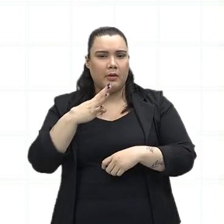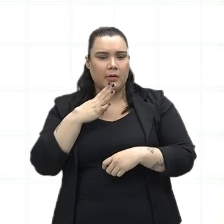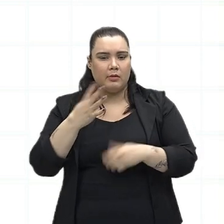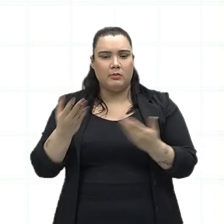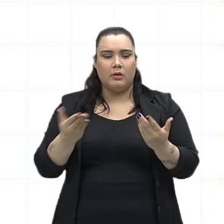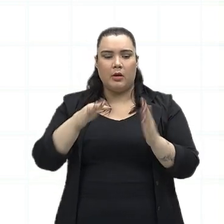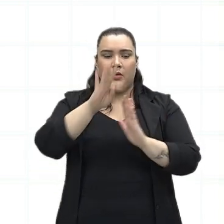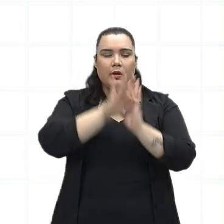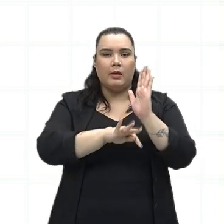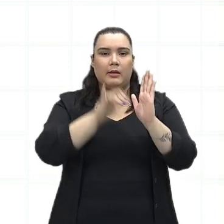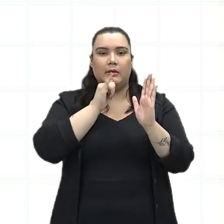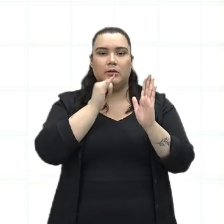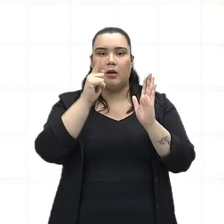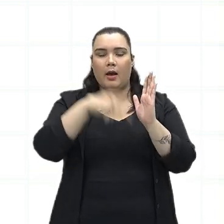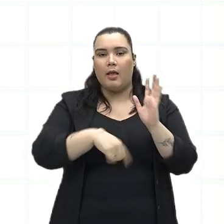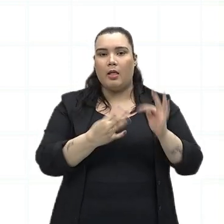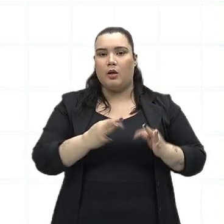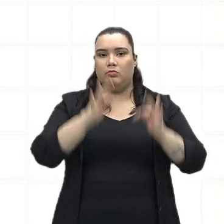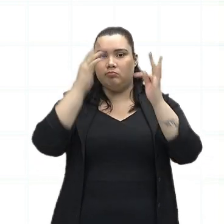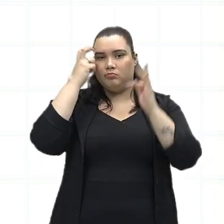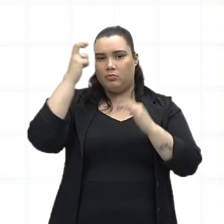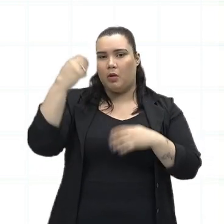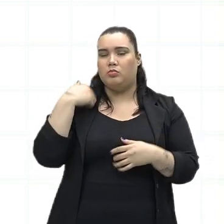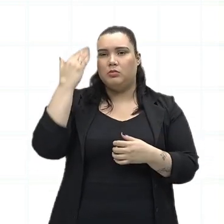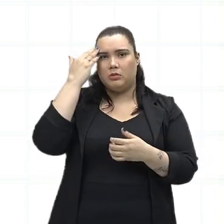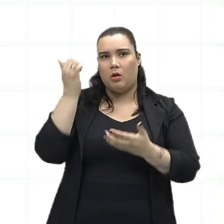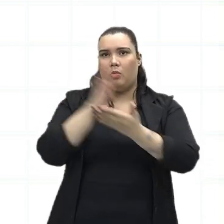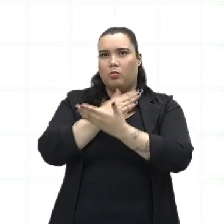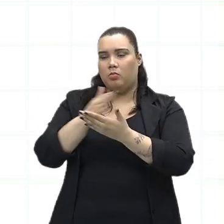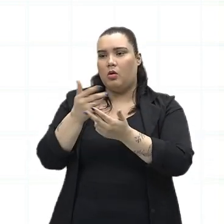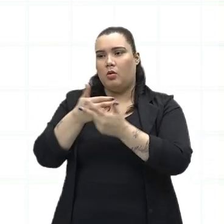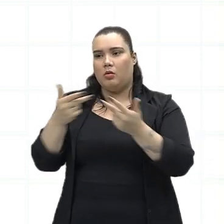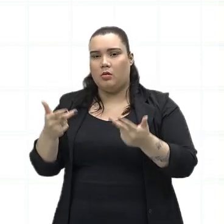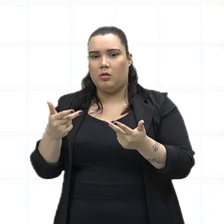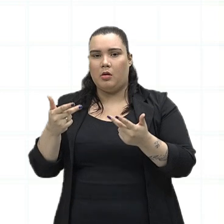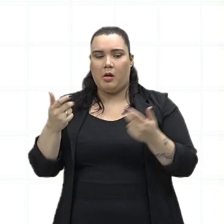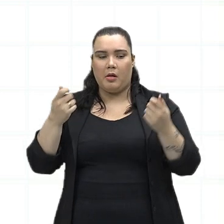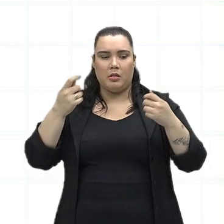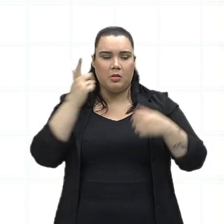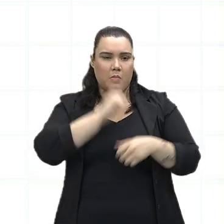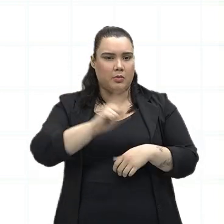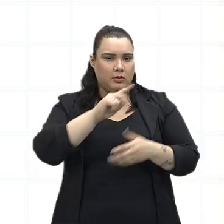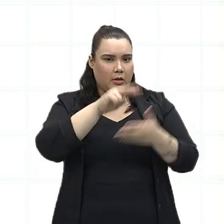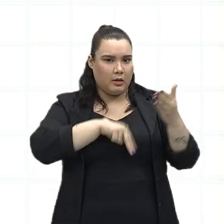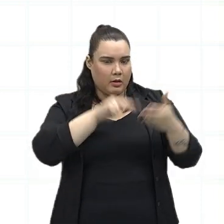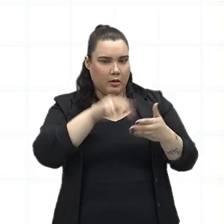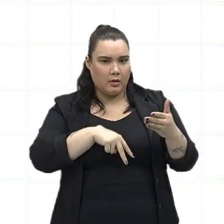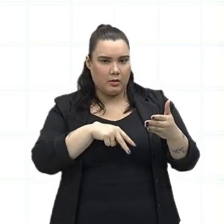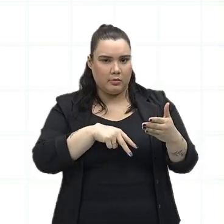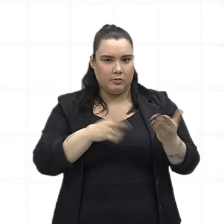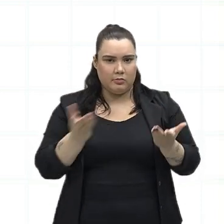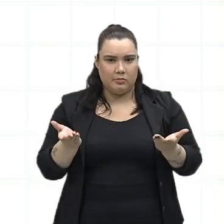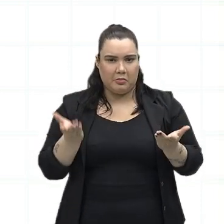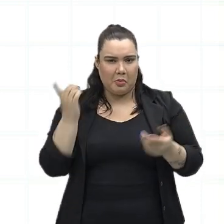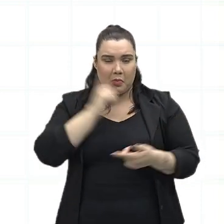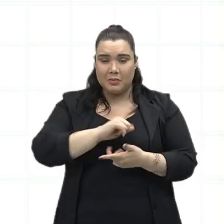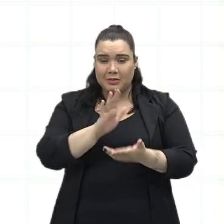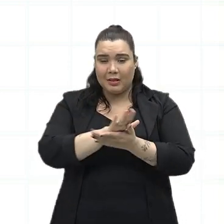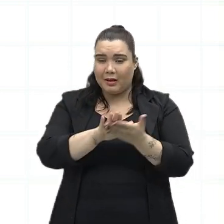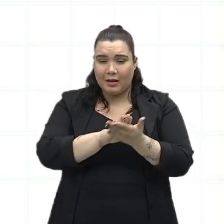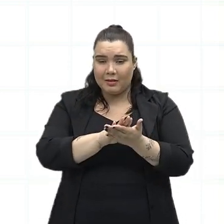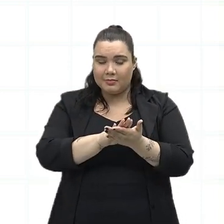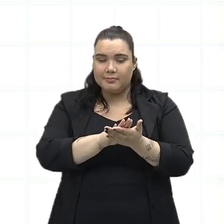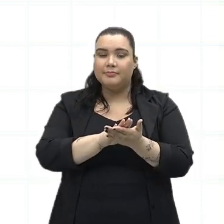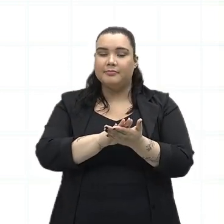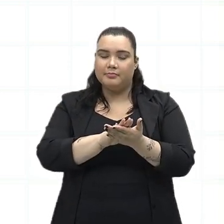sobre inteligência artificial. Eu sei algumas coisas. Isso não vai ajudar na leitura? Não vai ajudar em nada. Então,